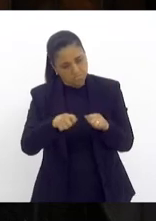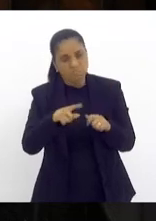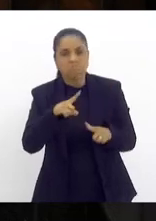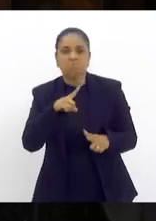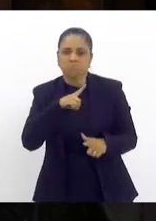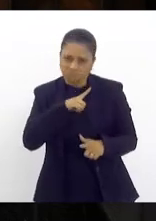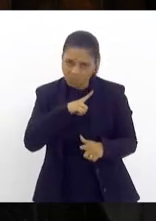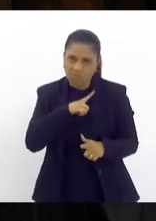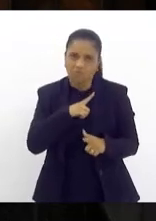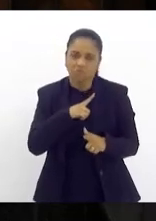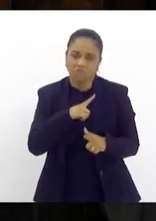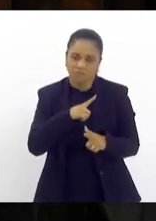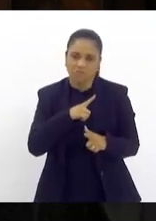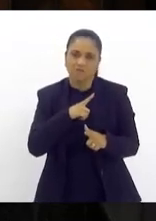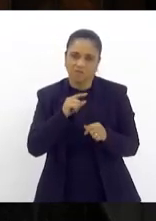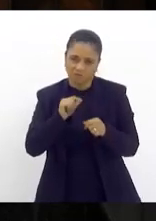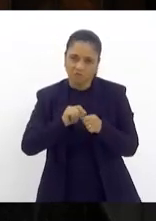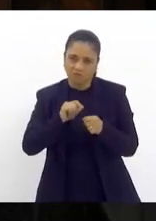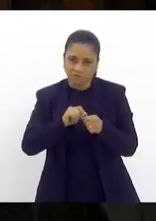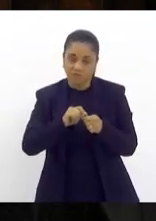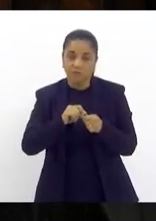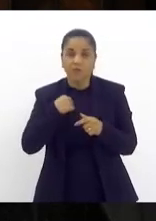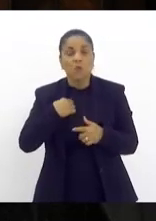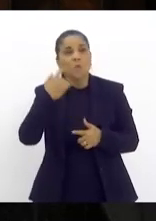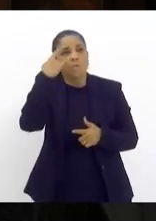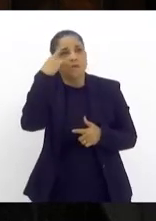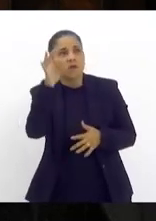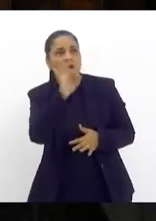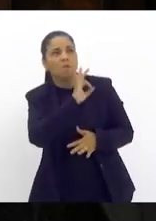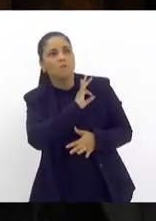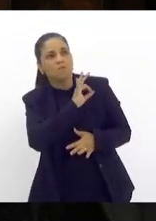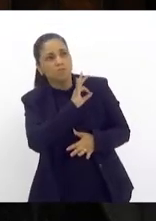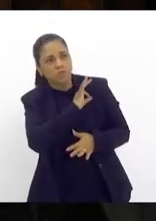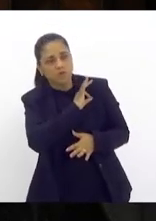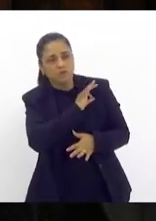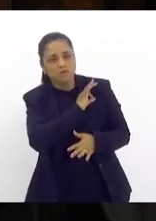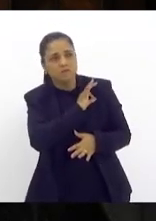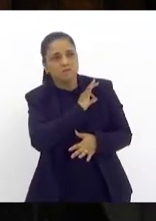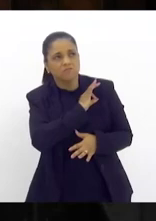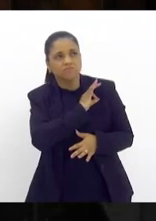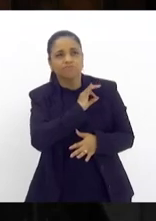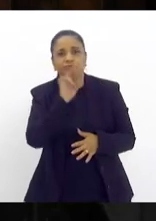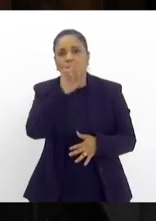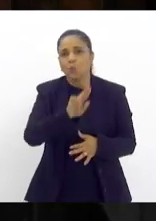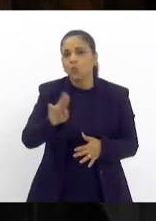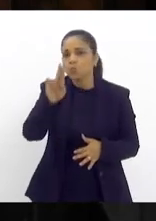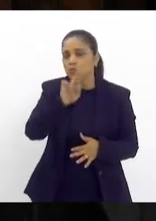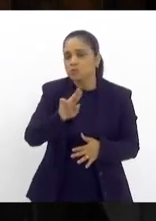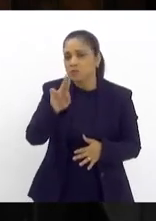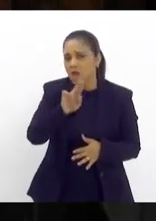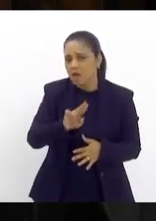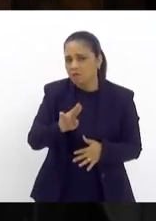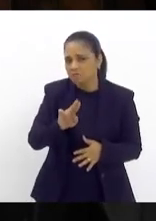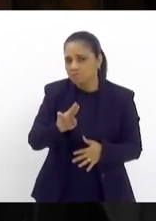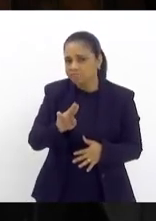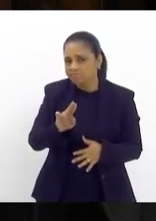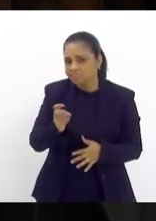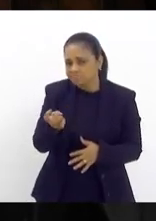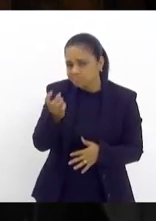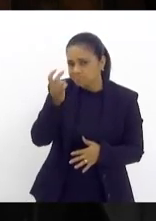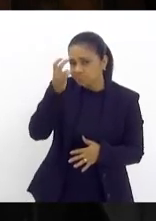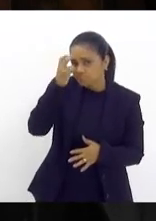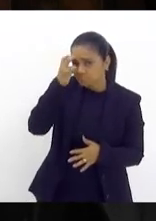imagino que a polícia tem que cada vez mais usar a inteligência